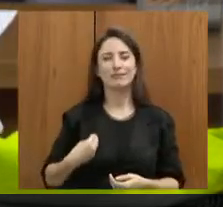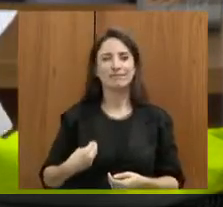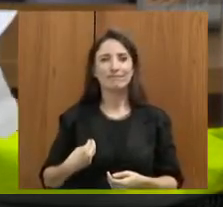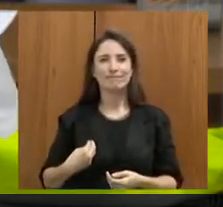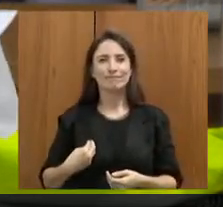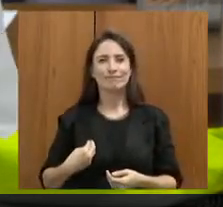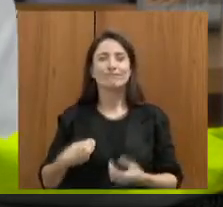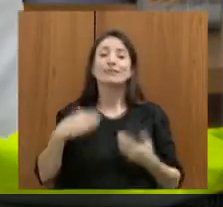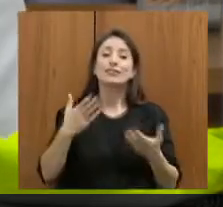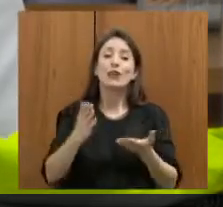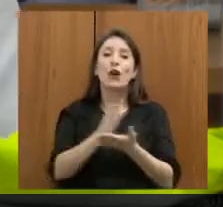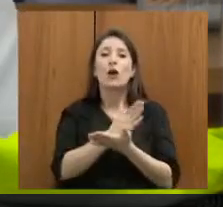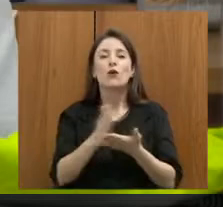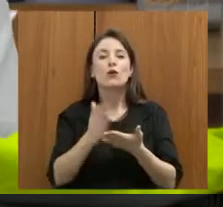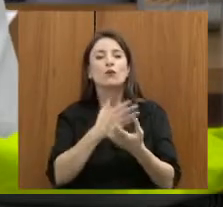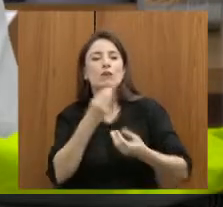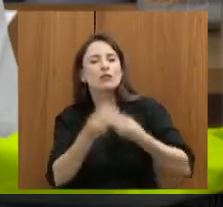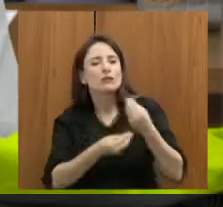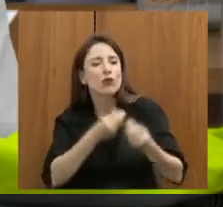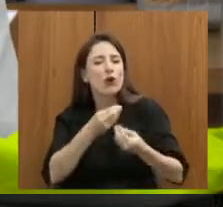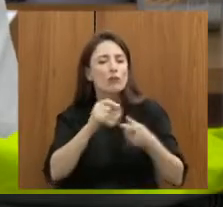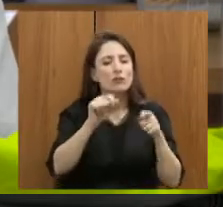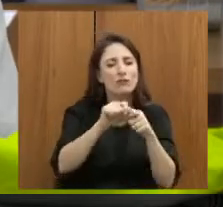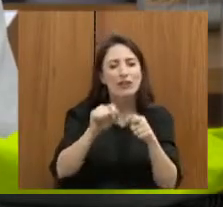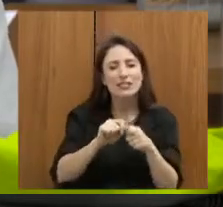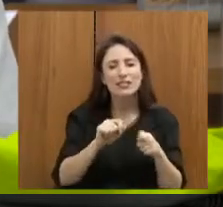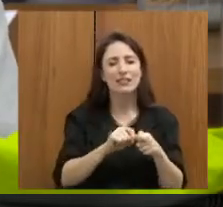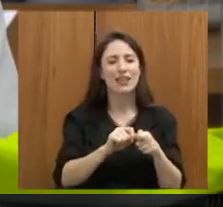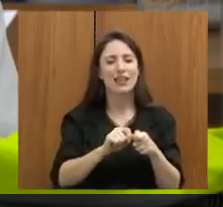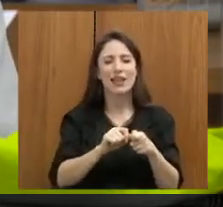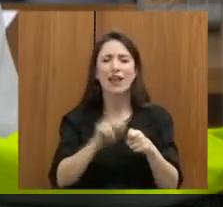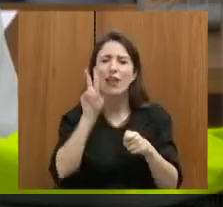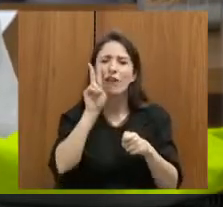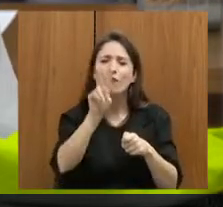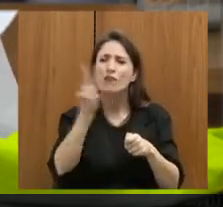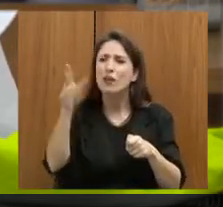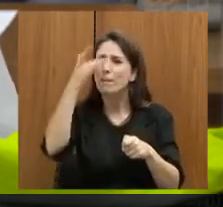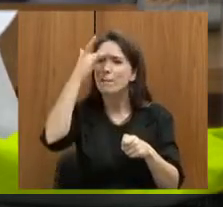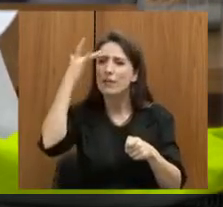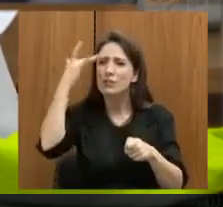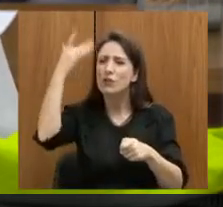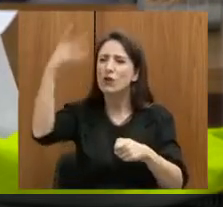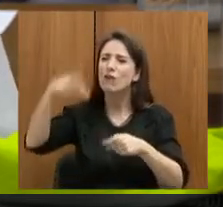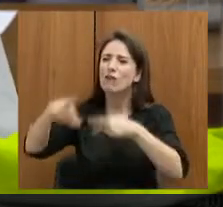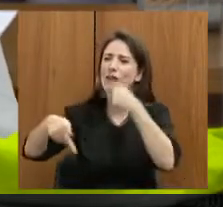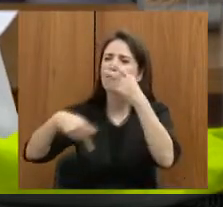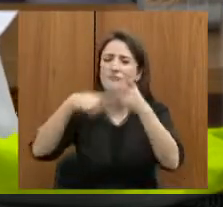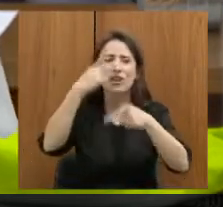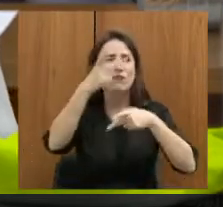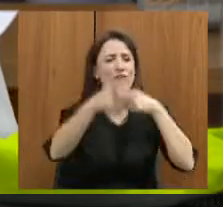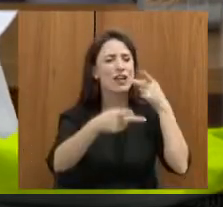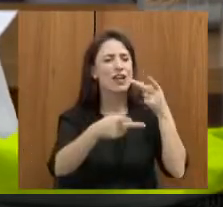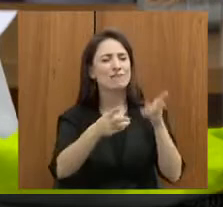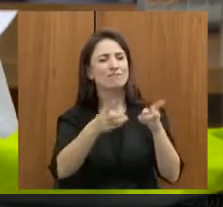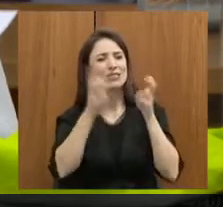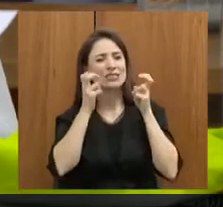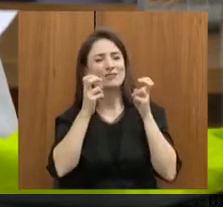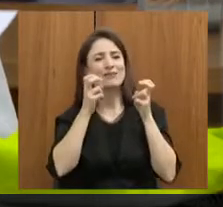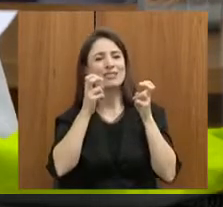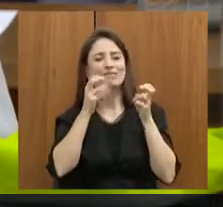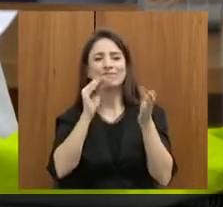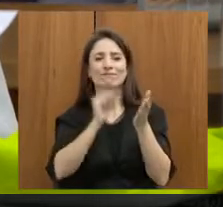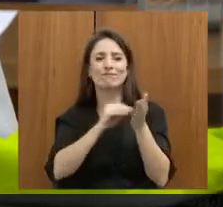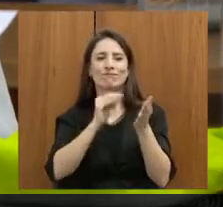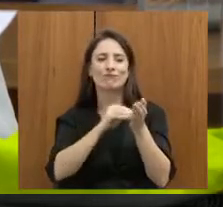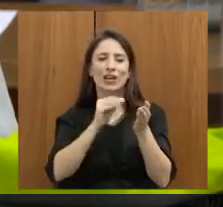algumas formas de fazer algumas falas gente ver a Total falta de Formação né de alguns né